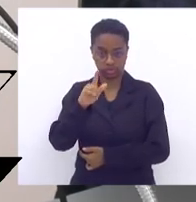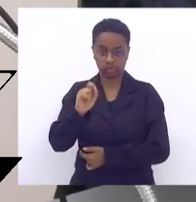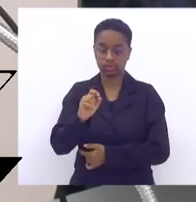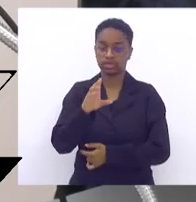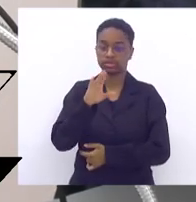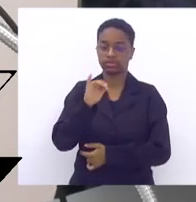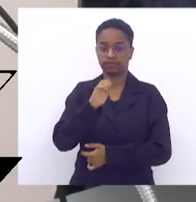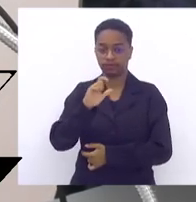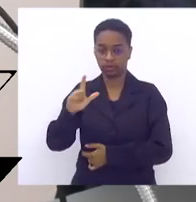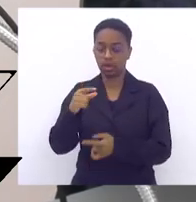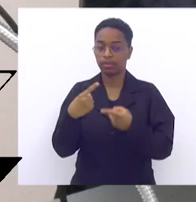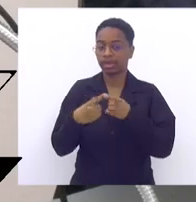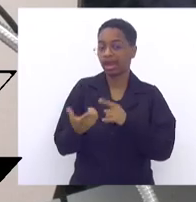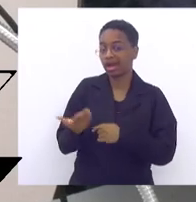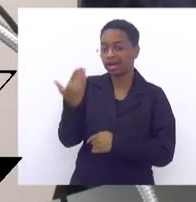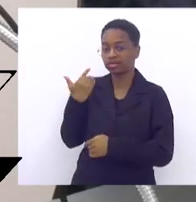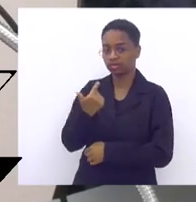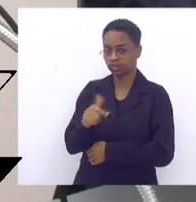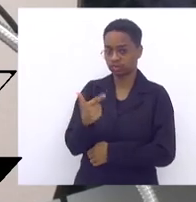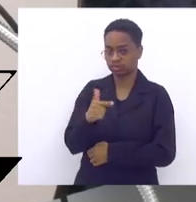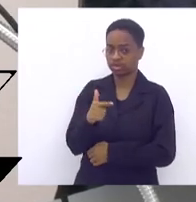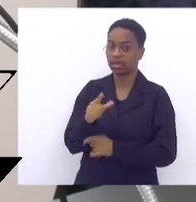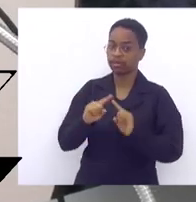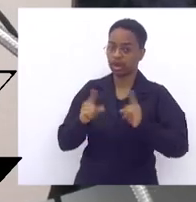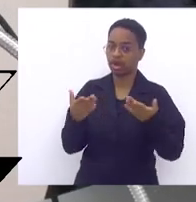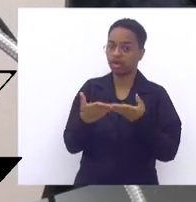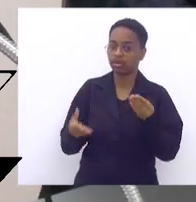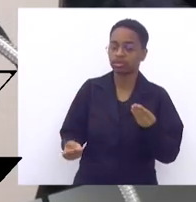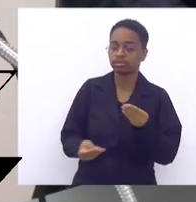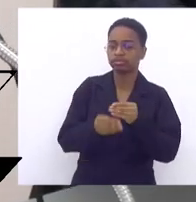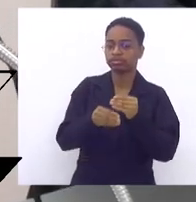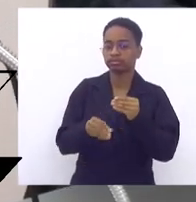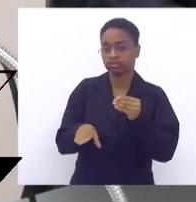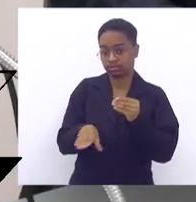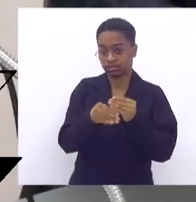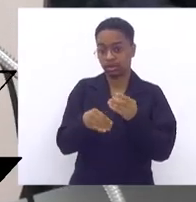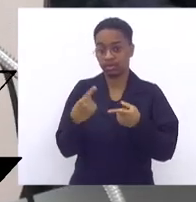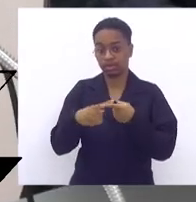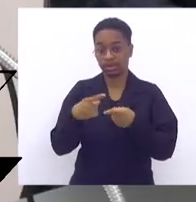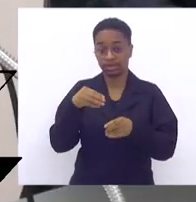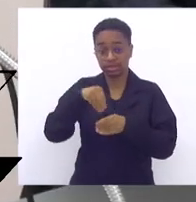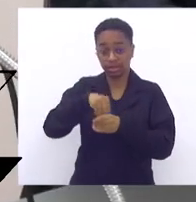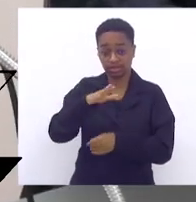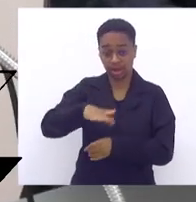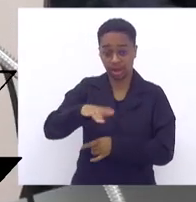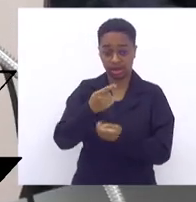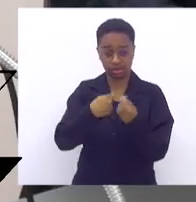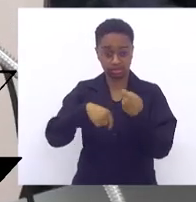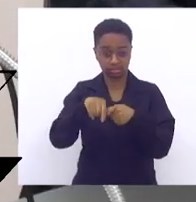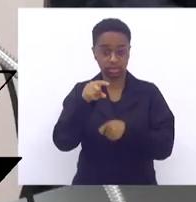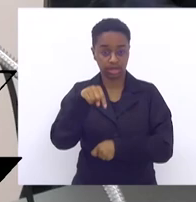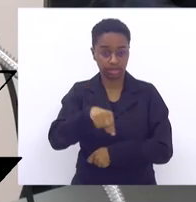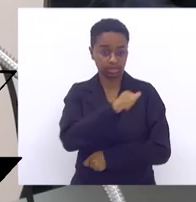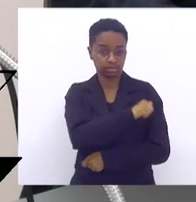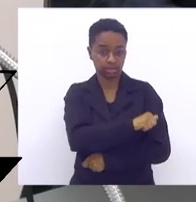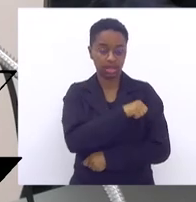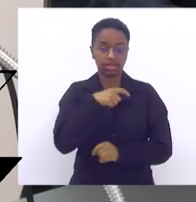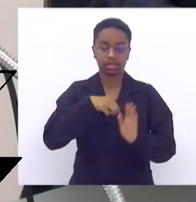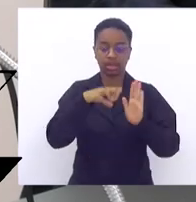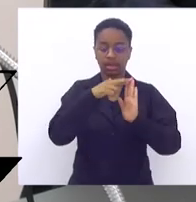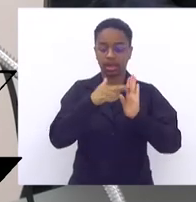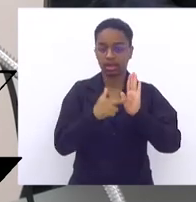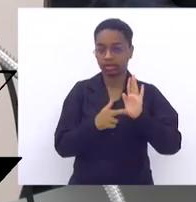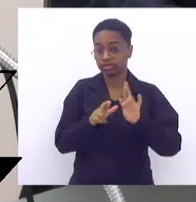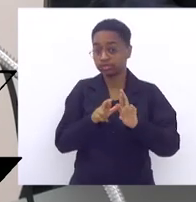então não existia. Então, a gente tem hoje, dentro do ordenamento processual administrativo do Estado do Rio de Janeiro, regras diferentes